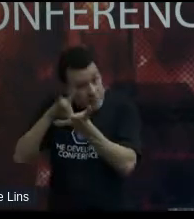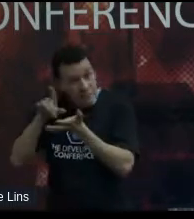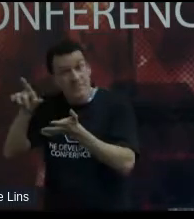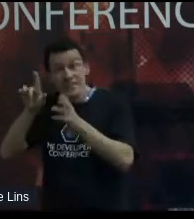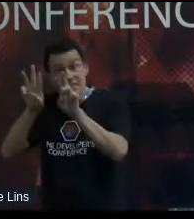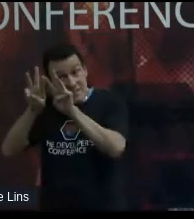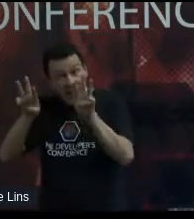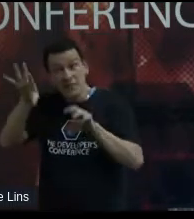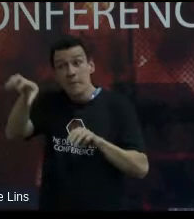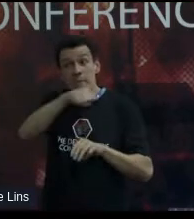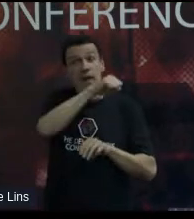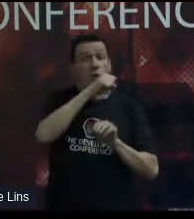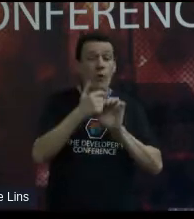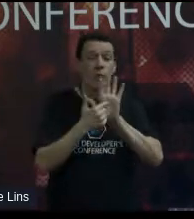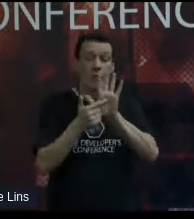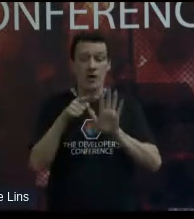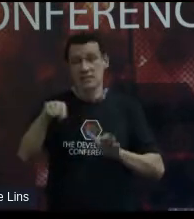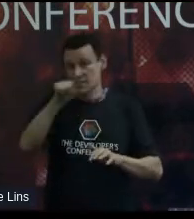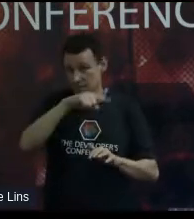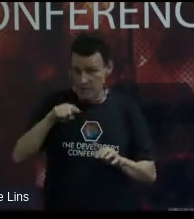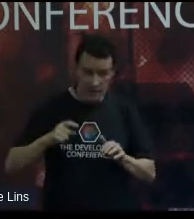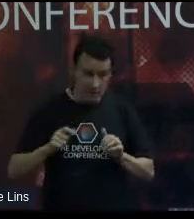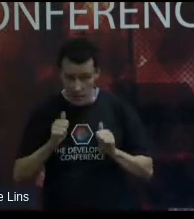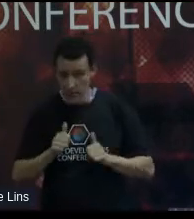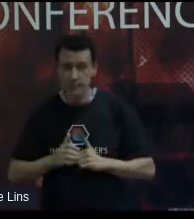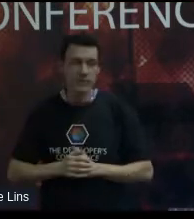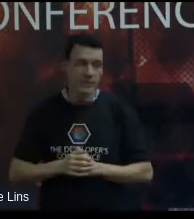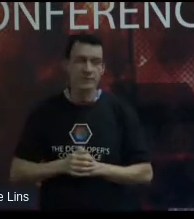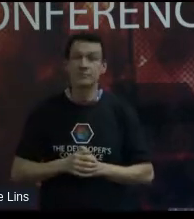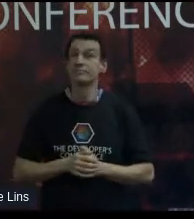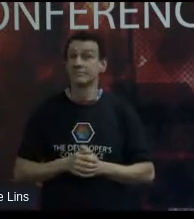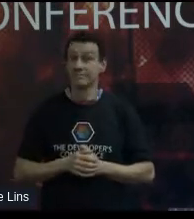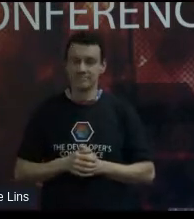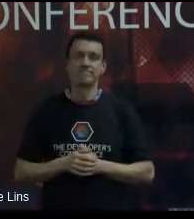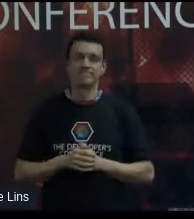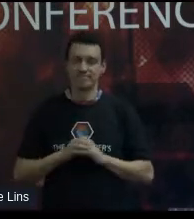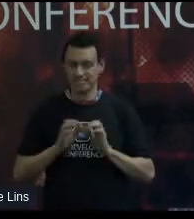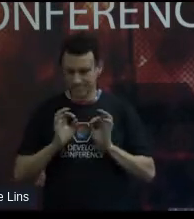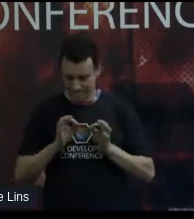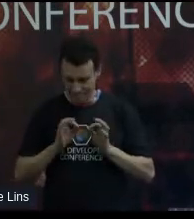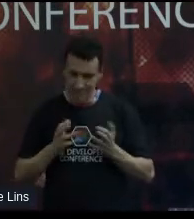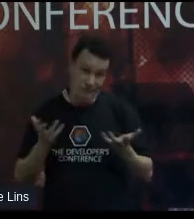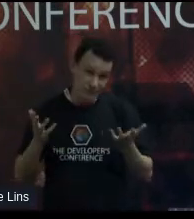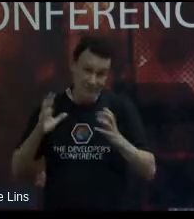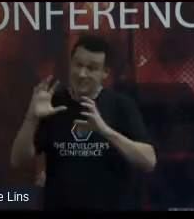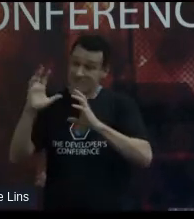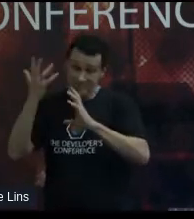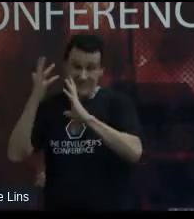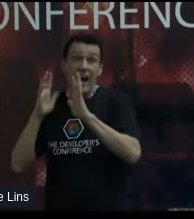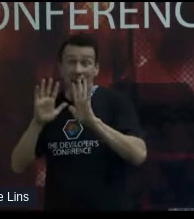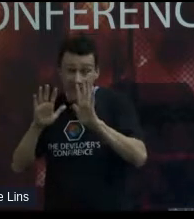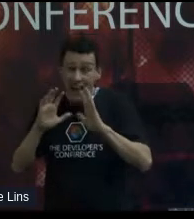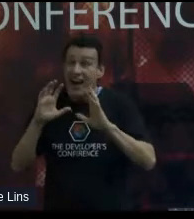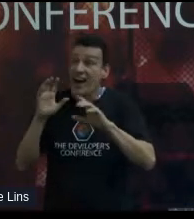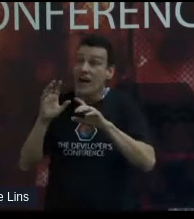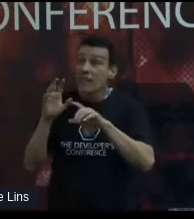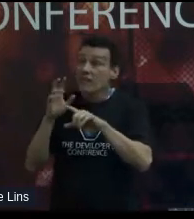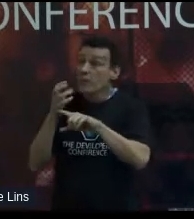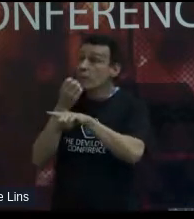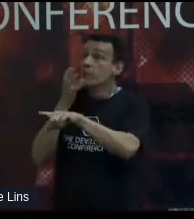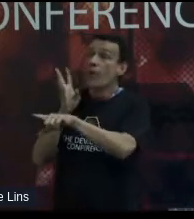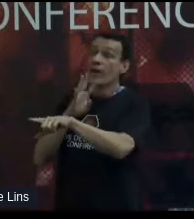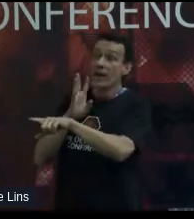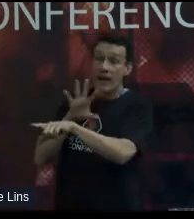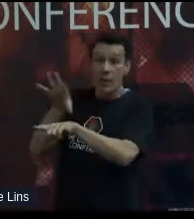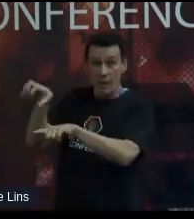pegando alguns cases, né, Flávio? Isso, alguns cases de sucesso, outros de insucesso, e isso faz parte da vida